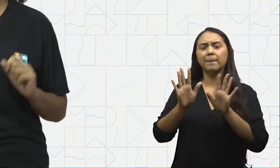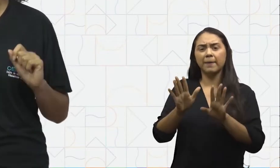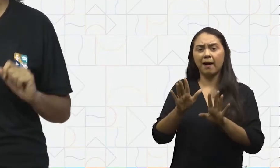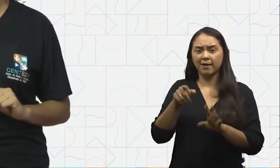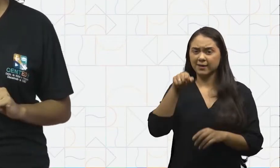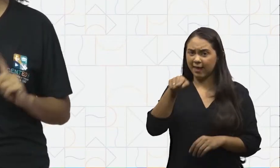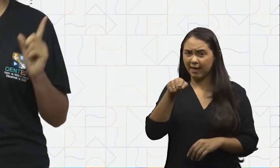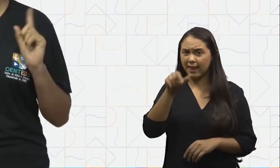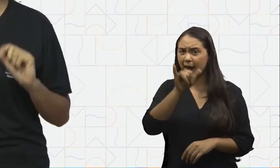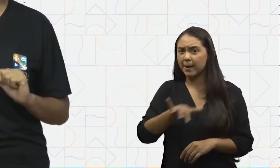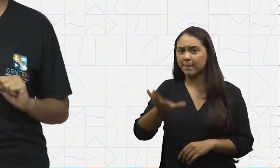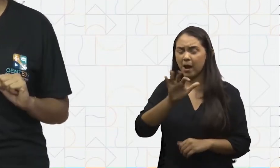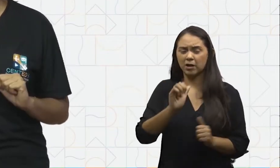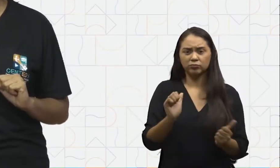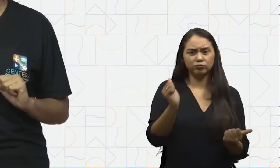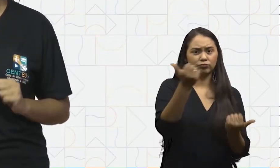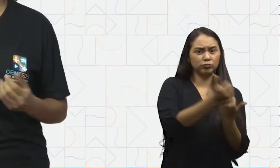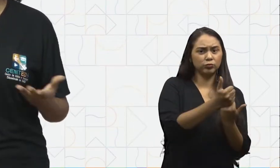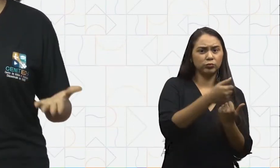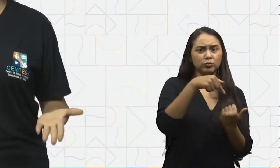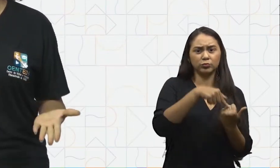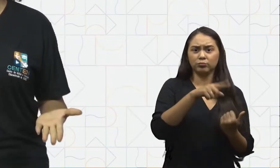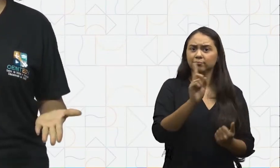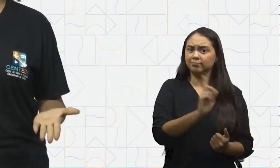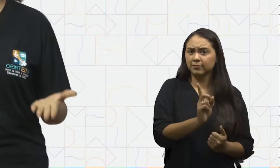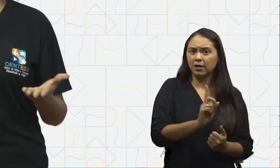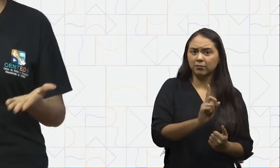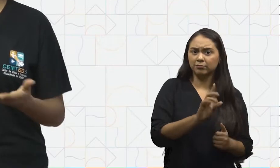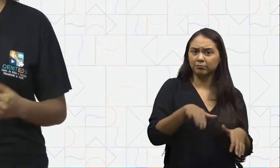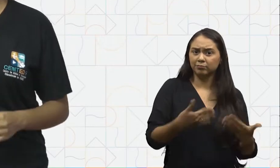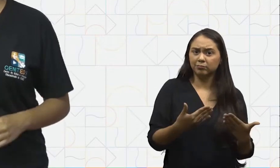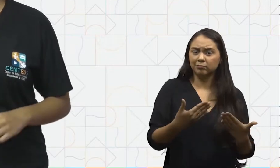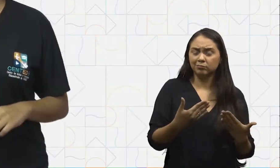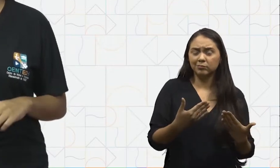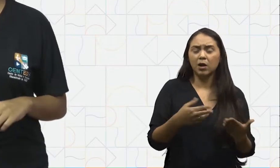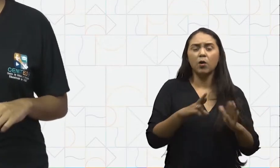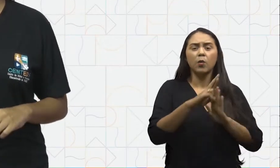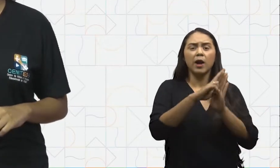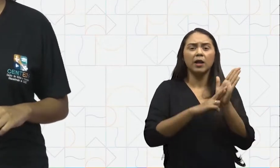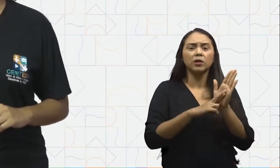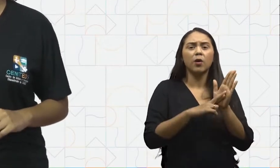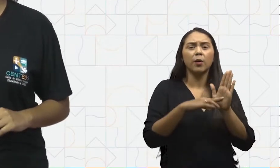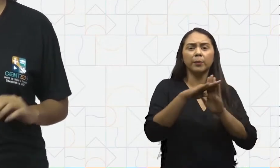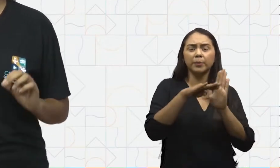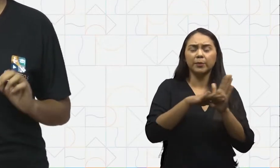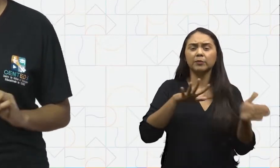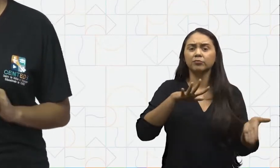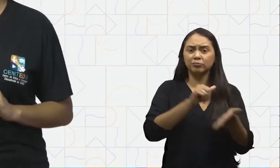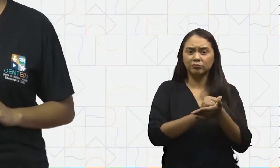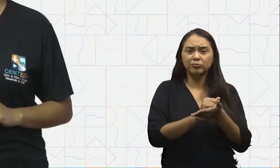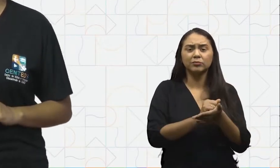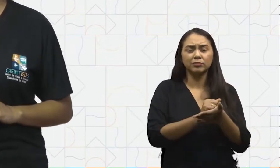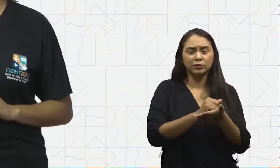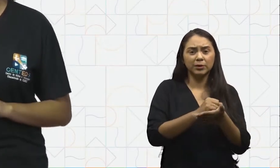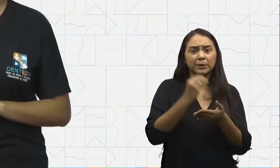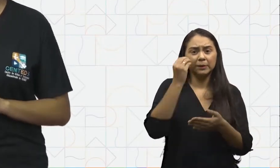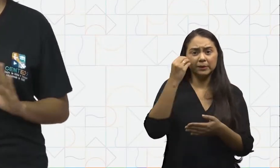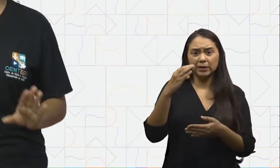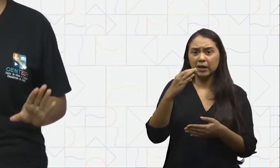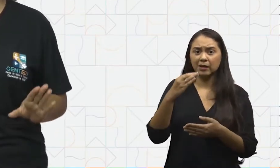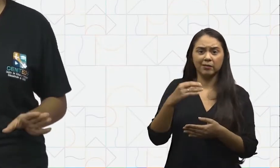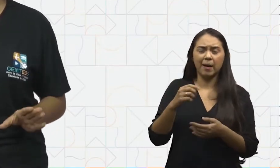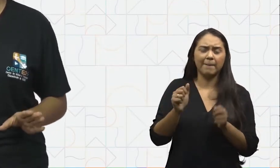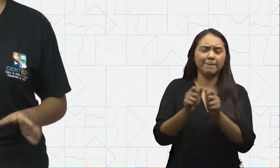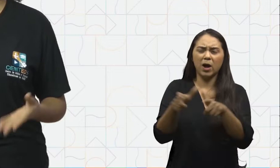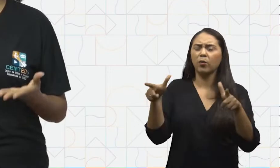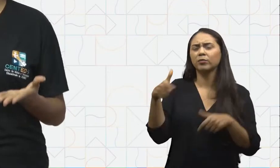texto, porém, não são essenciais. Aliás, muitos relatórios e protocolos de experimentos científicos não